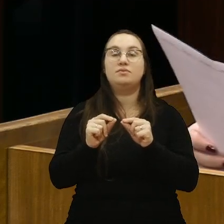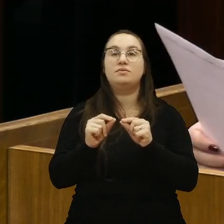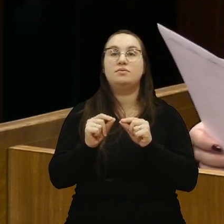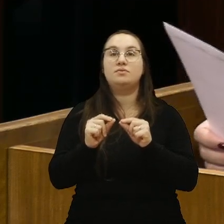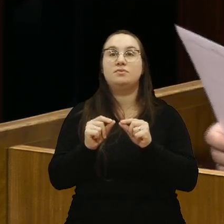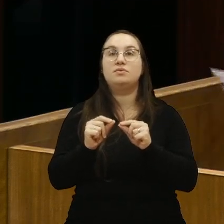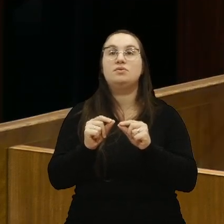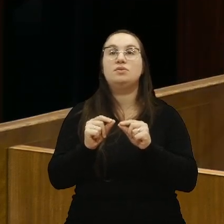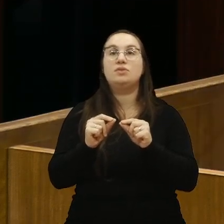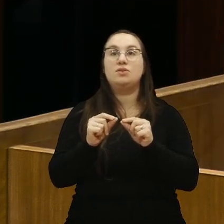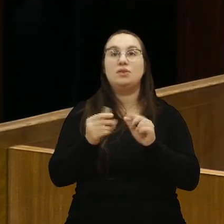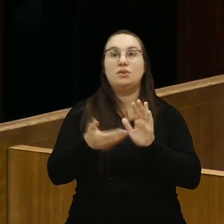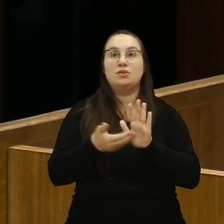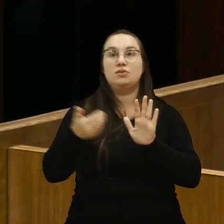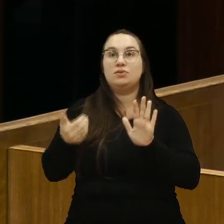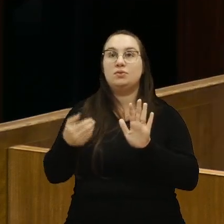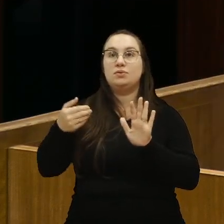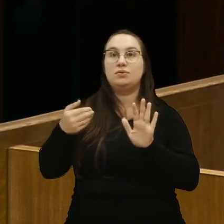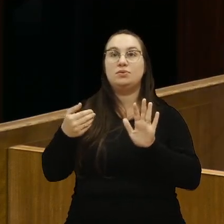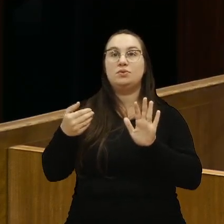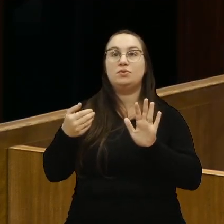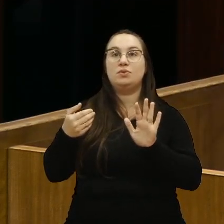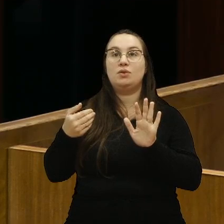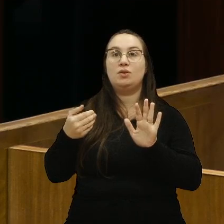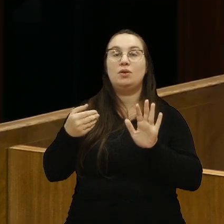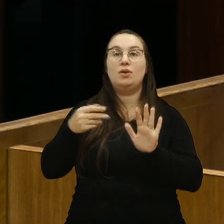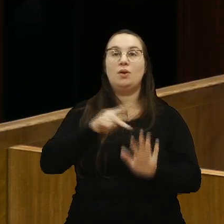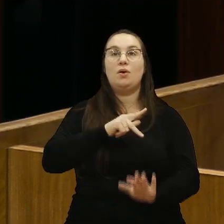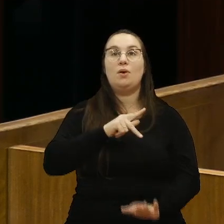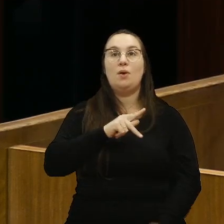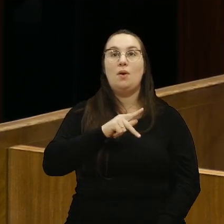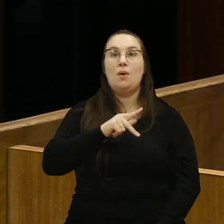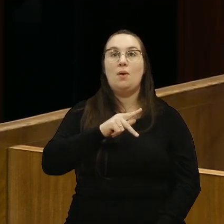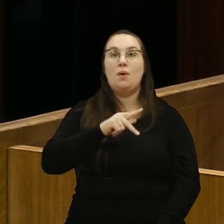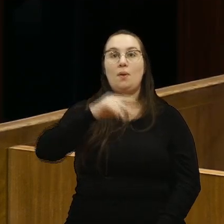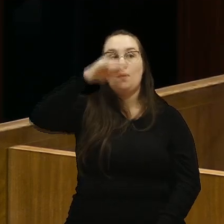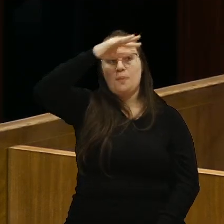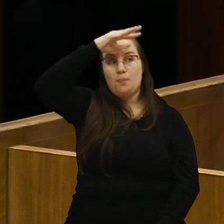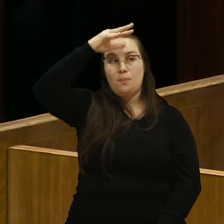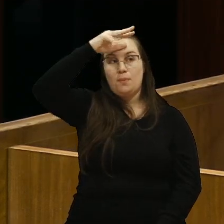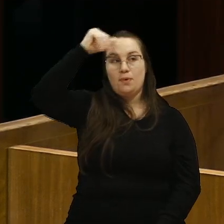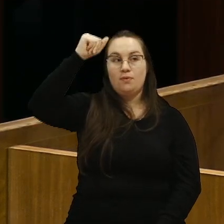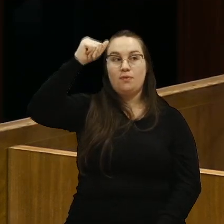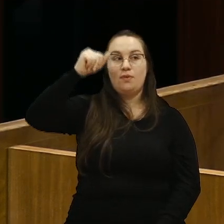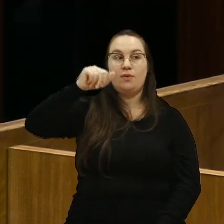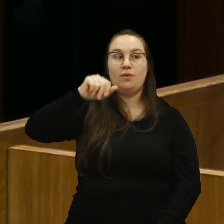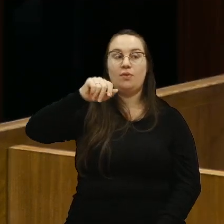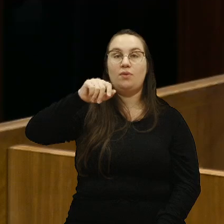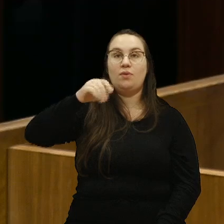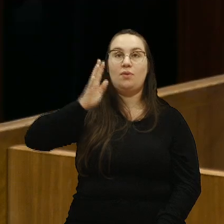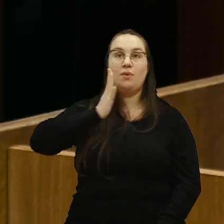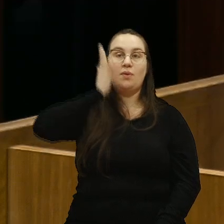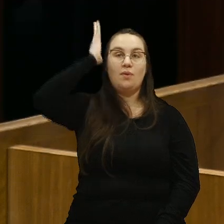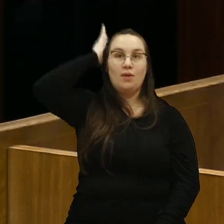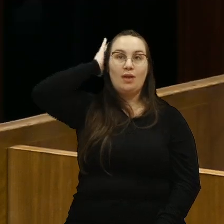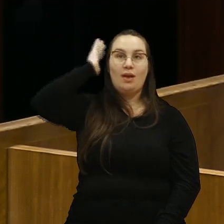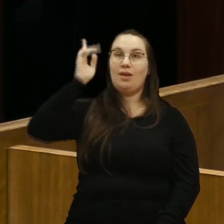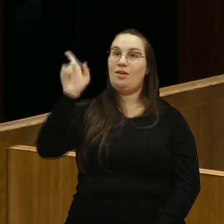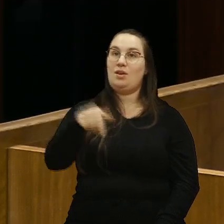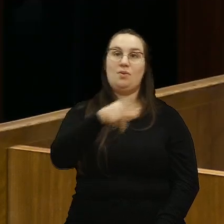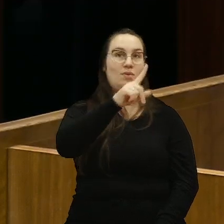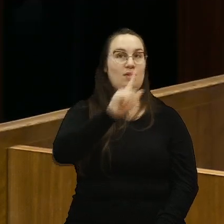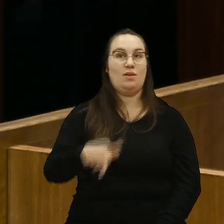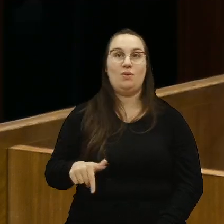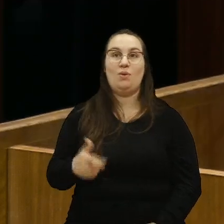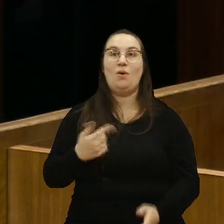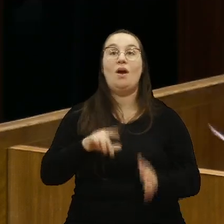vetada, então, pelo então prefeito Daniel Guerra e derrubado, inclusive, após